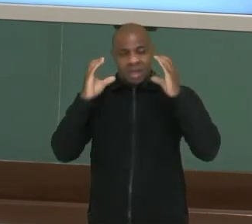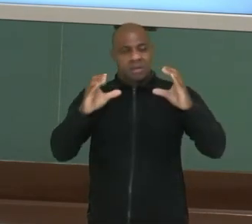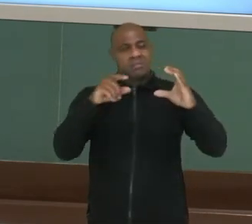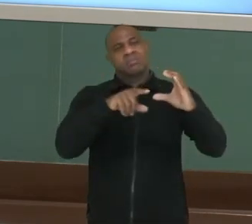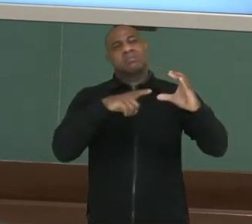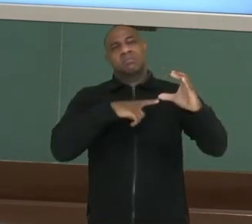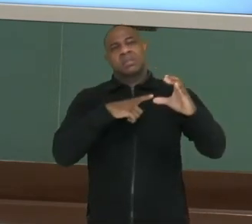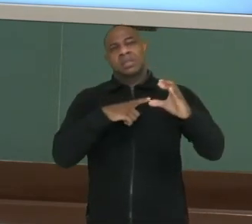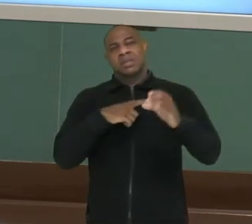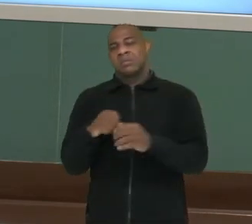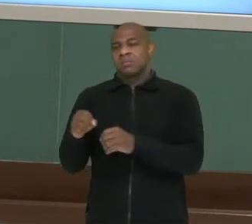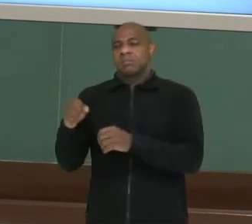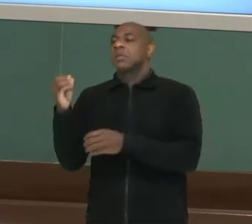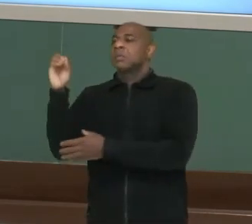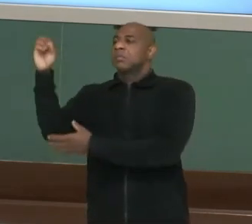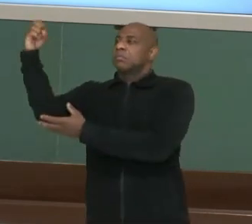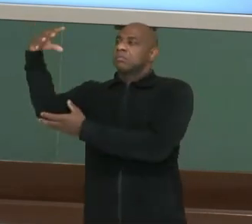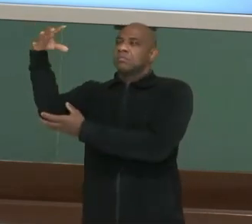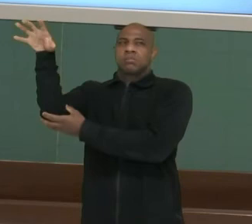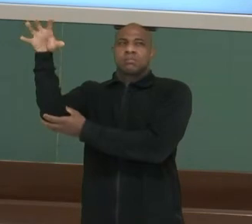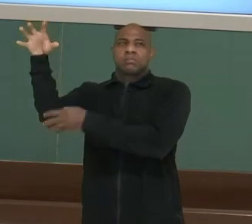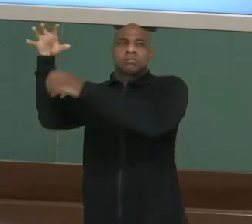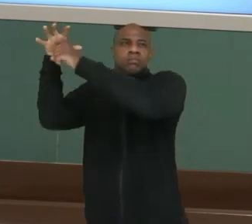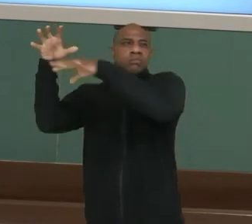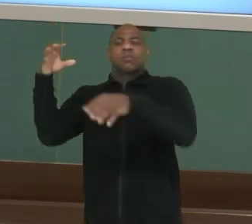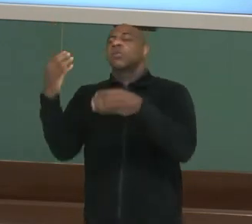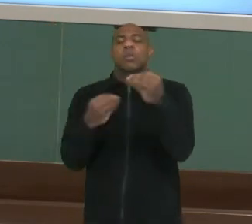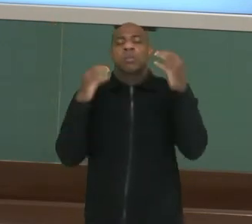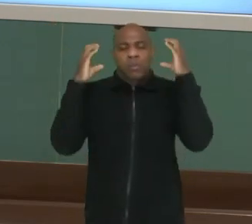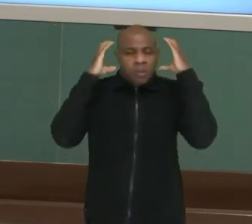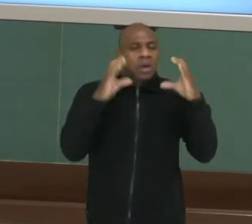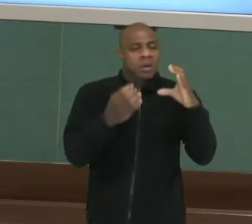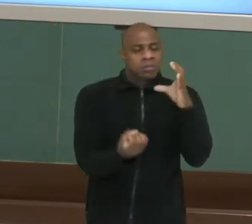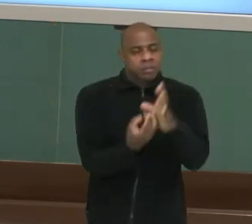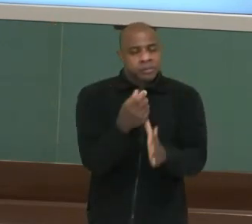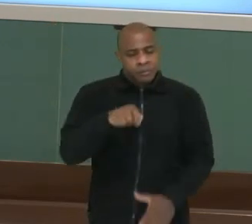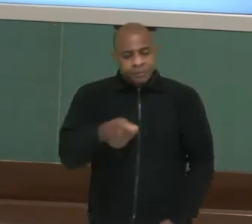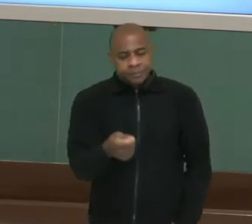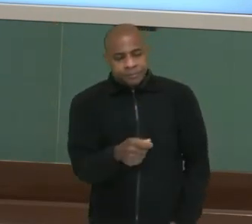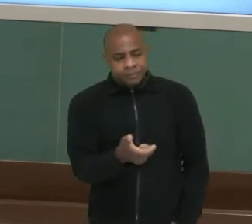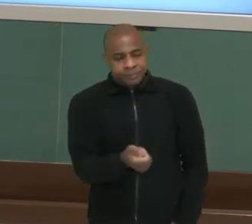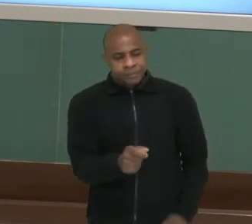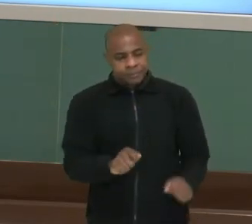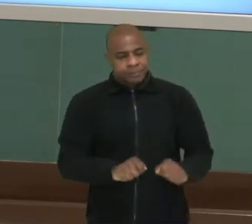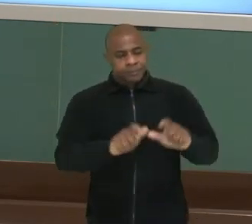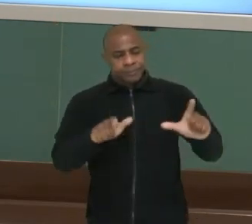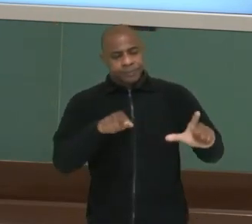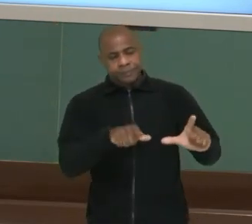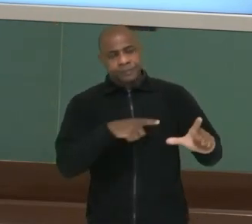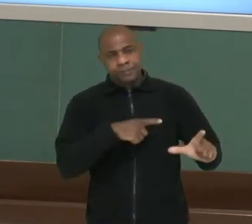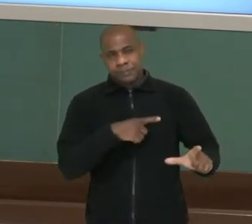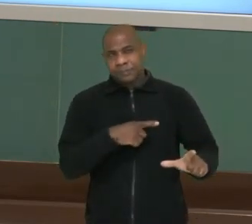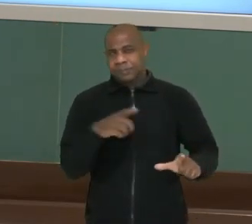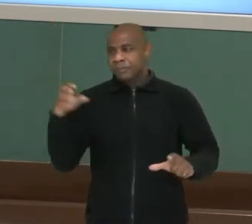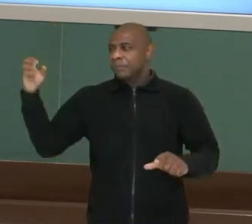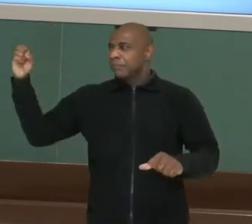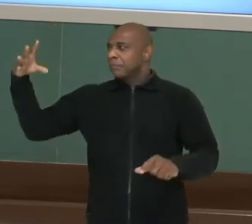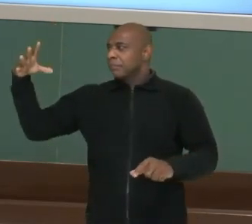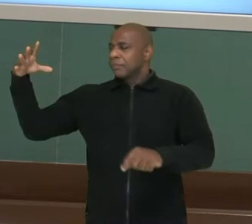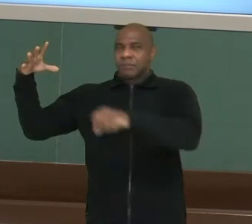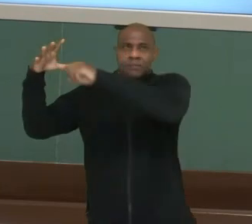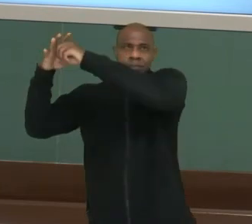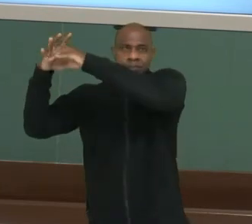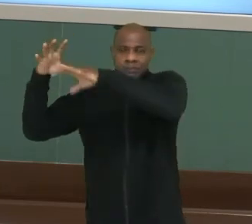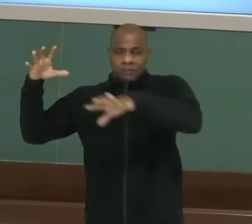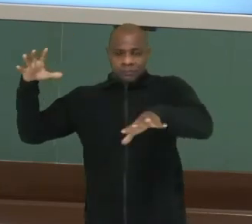o emissor, tá? Como é que funciona um rádio? Você tem sempre um emissor e um receptor. O emissor